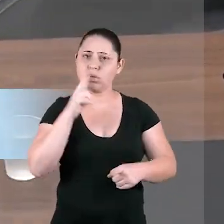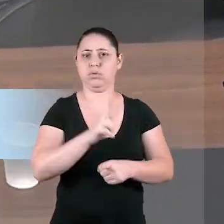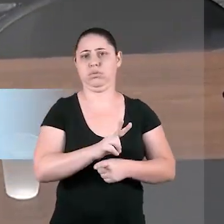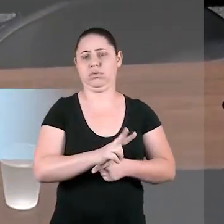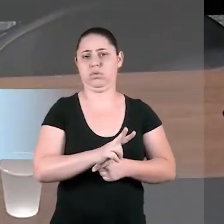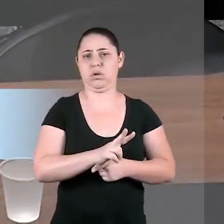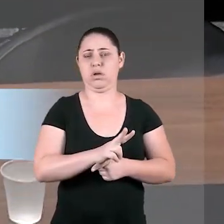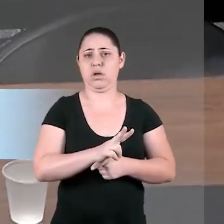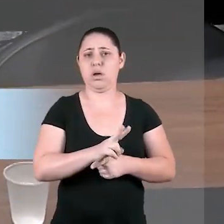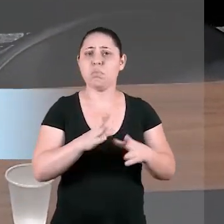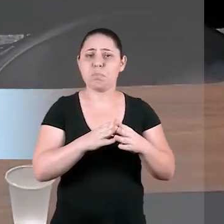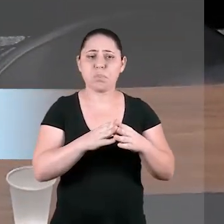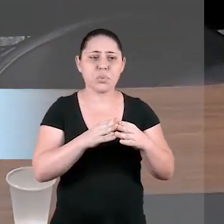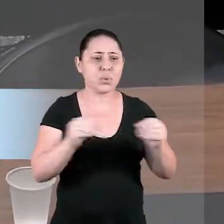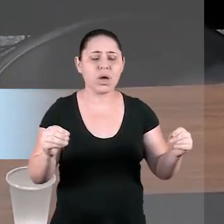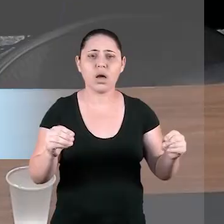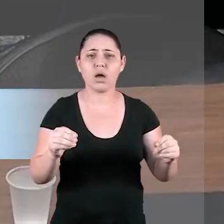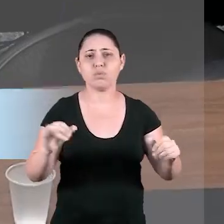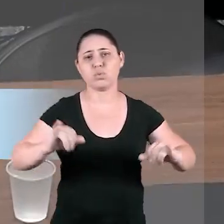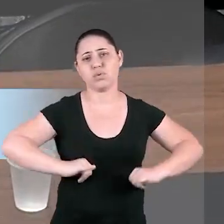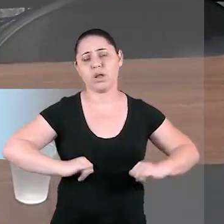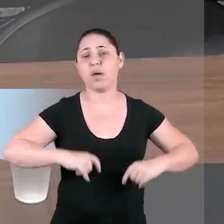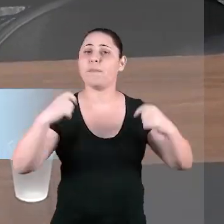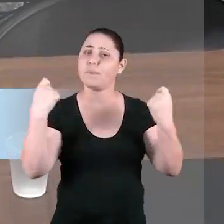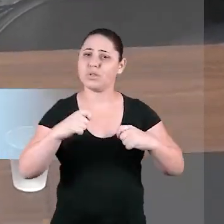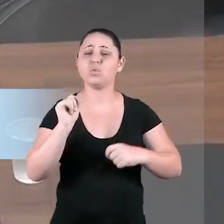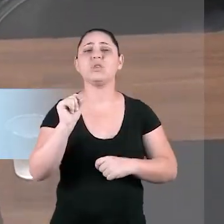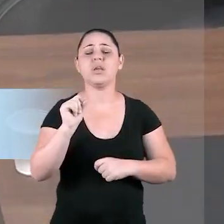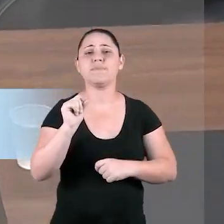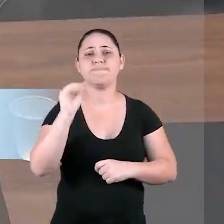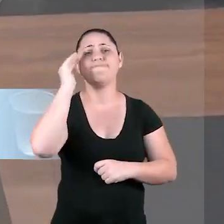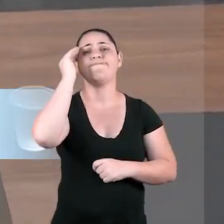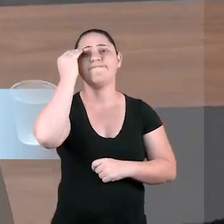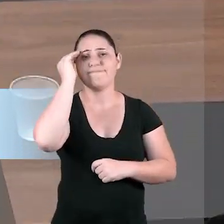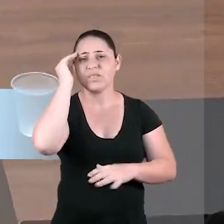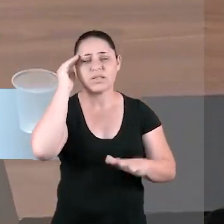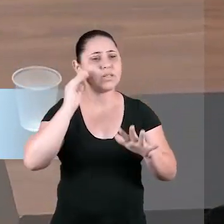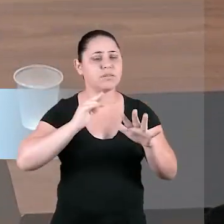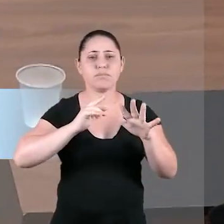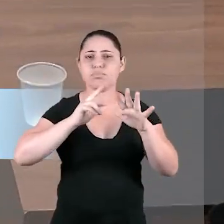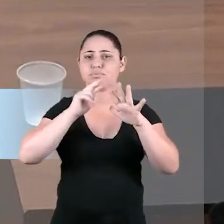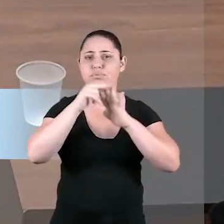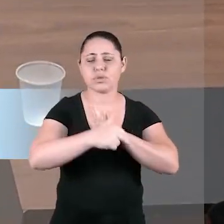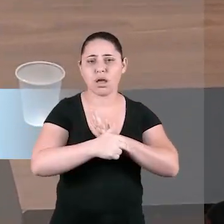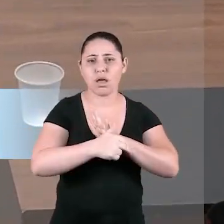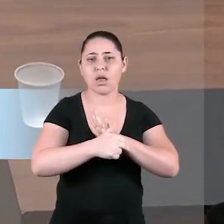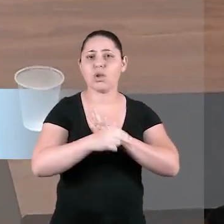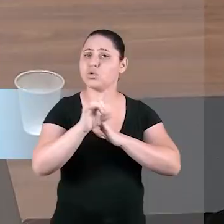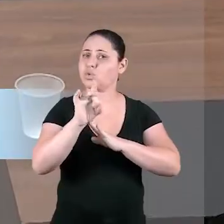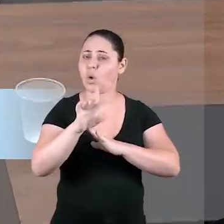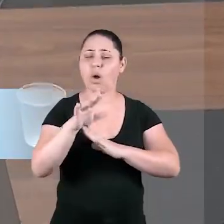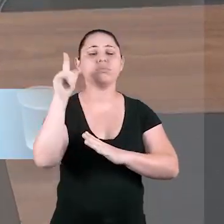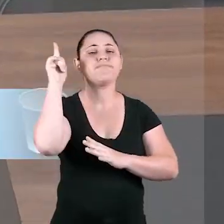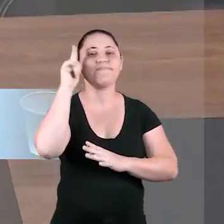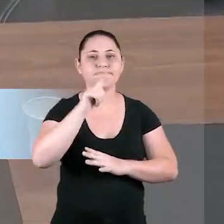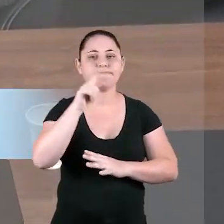isso. Para aliviar o sofrimento, é preciso compreender essas dimensões que eu tinha falado. Então, eu só consigo